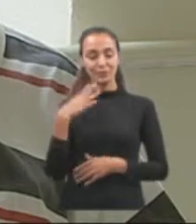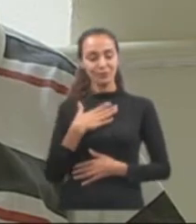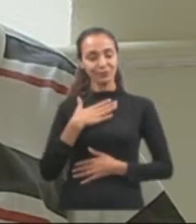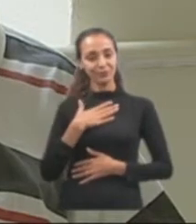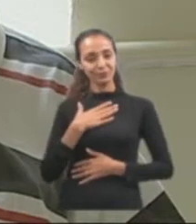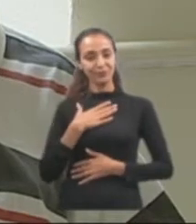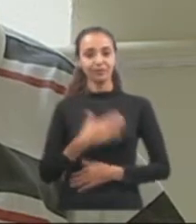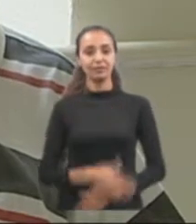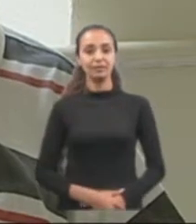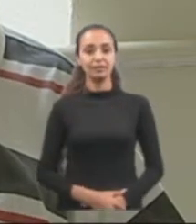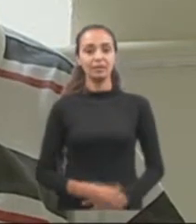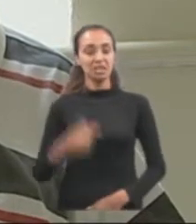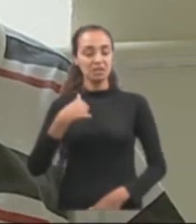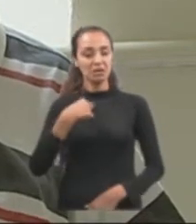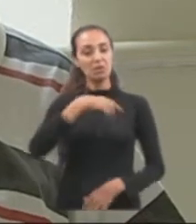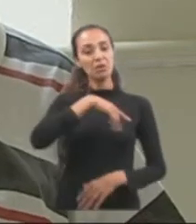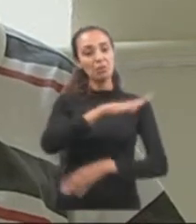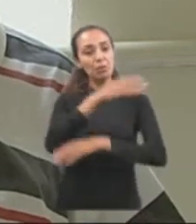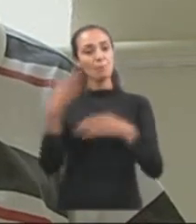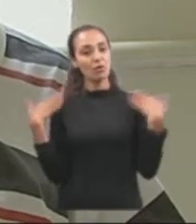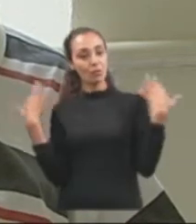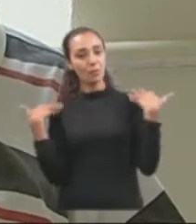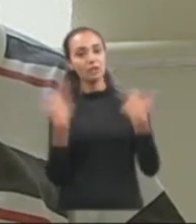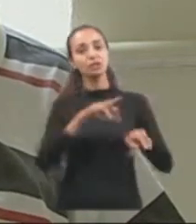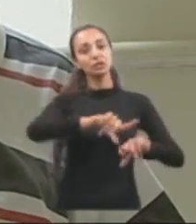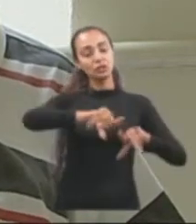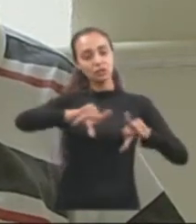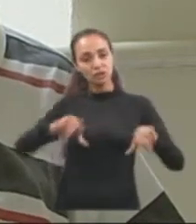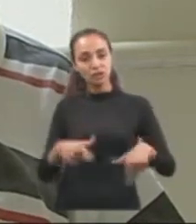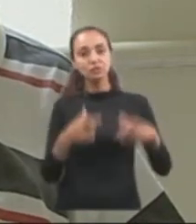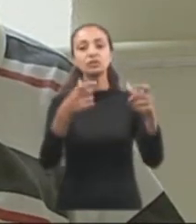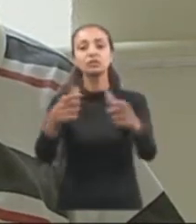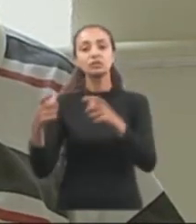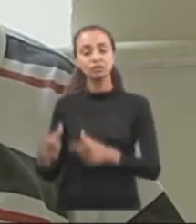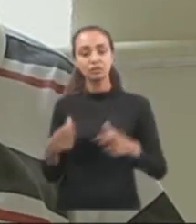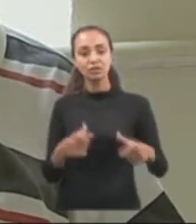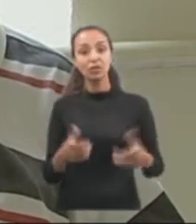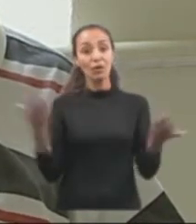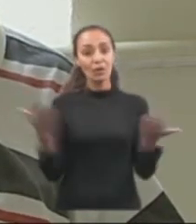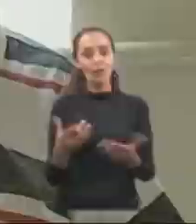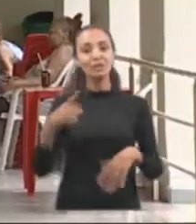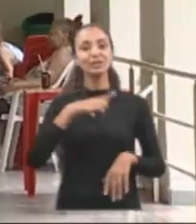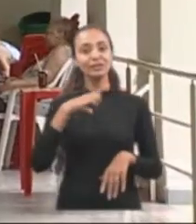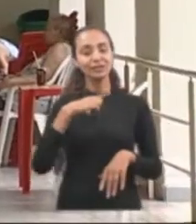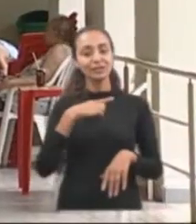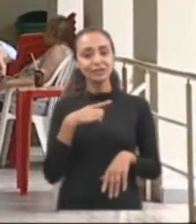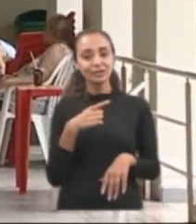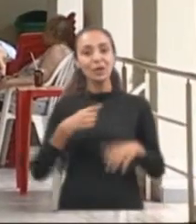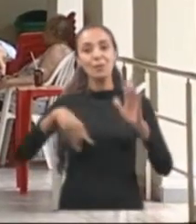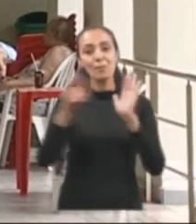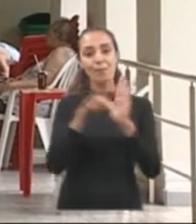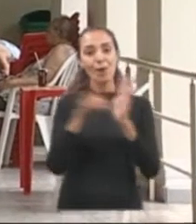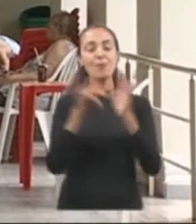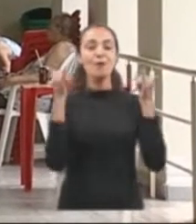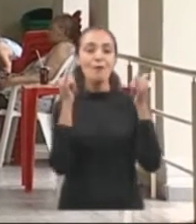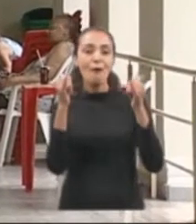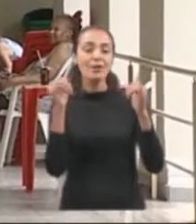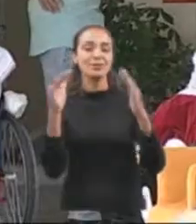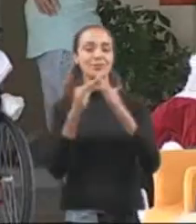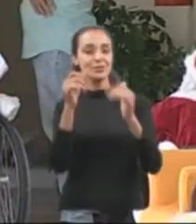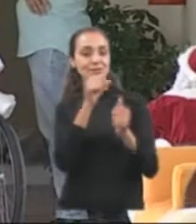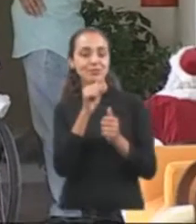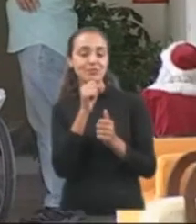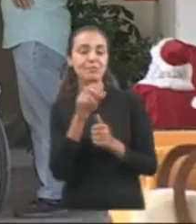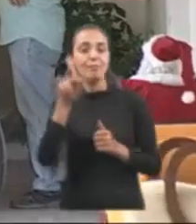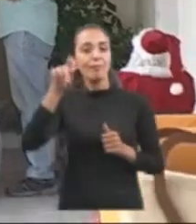vou em diversos lugares, agora nós temos o ônibus próprio do Padre Cacique. O Padre Cacique também abre as portas